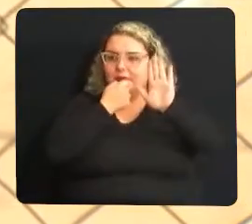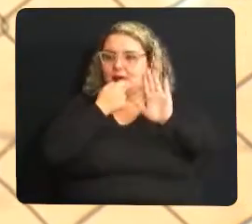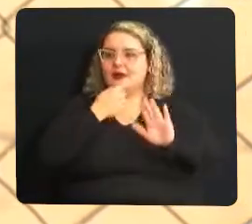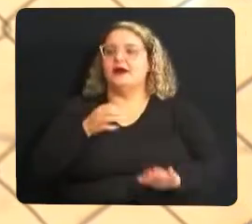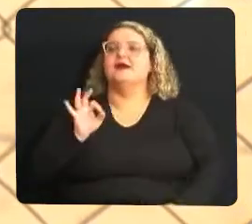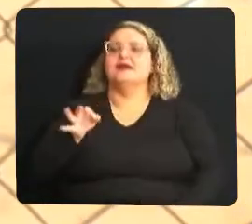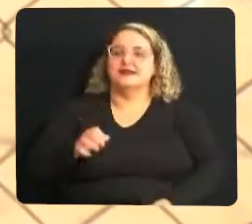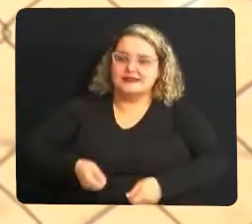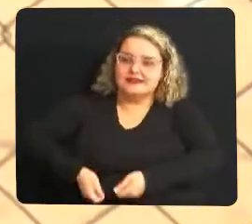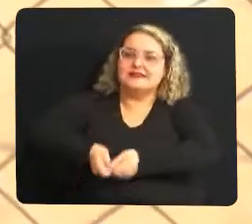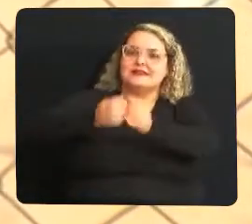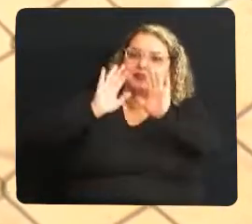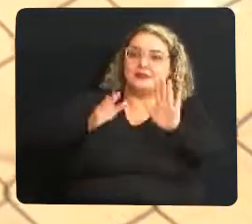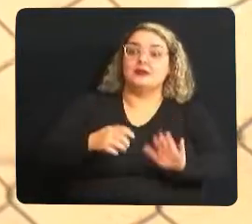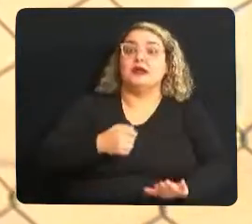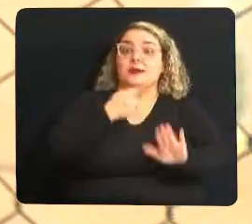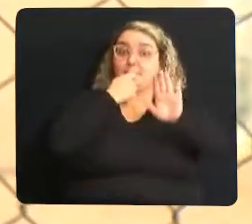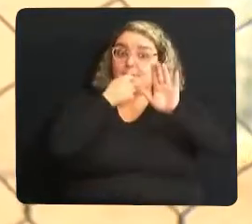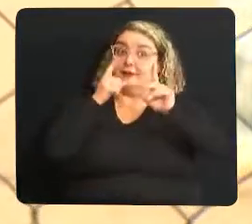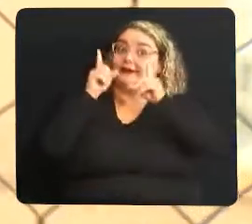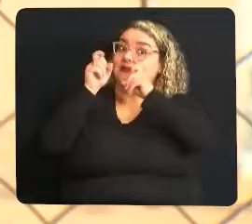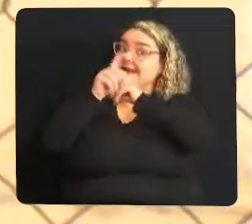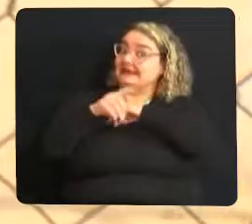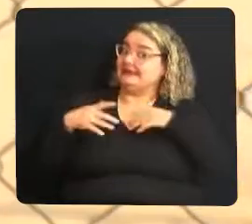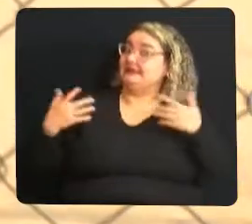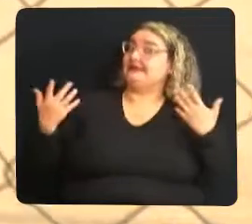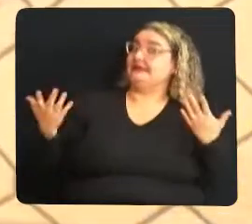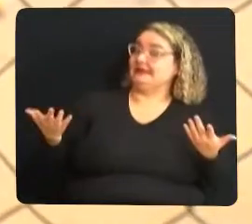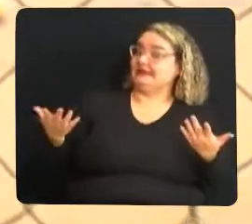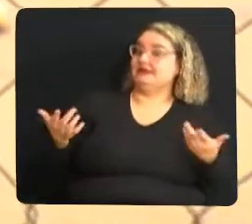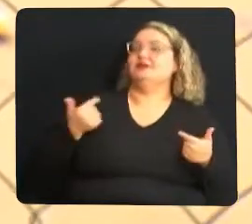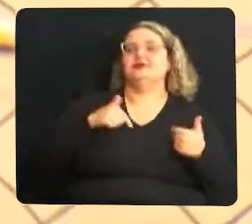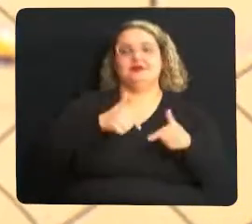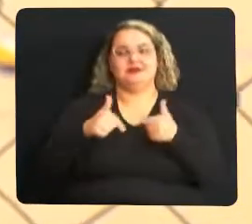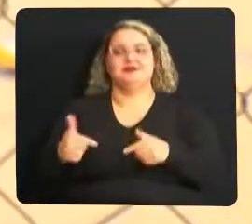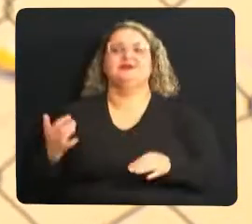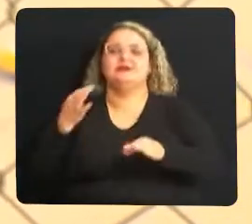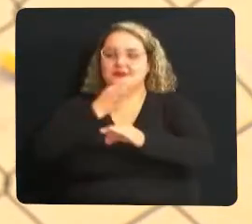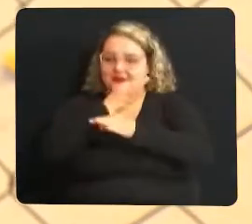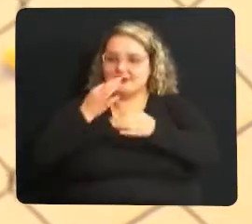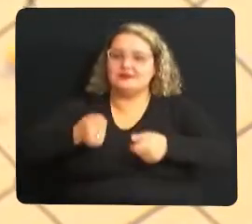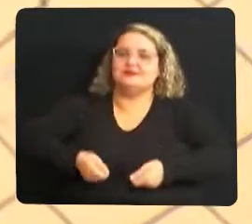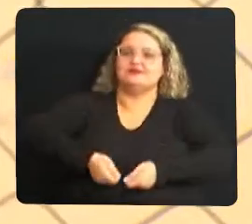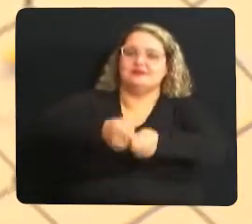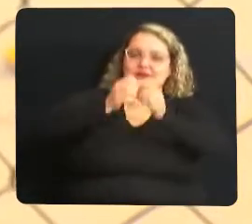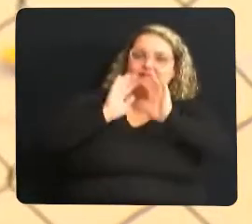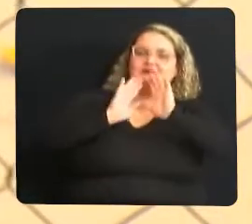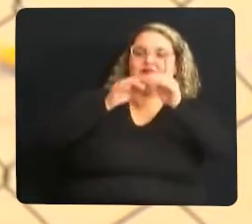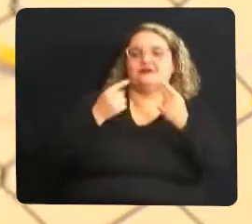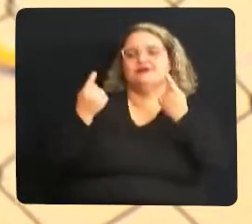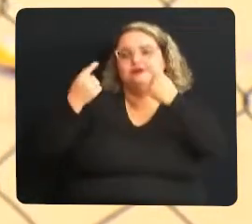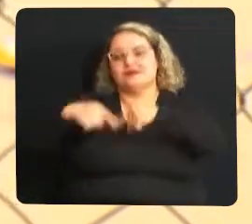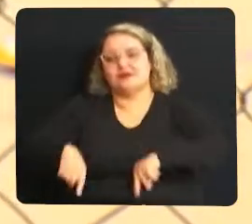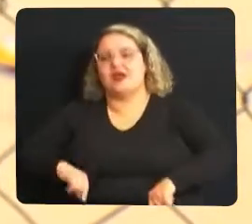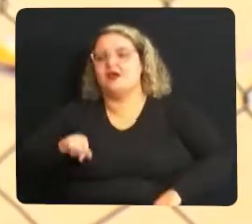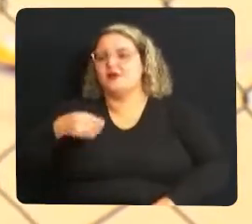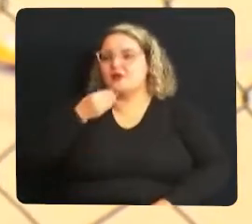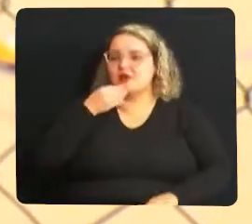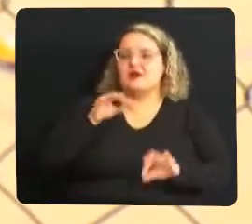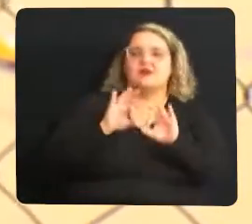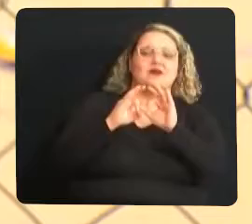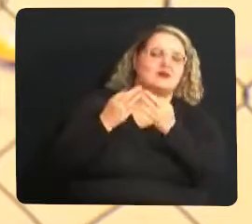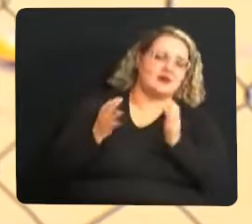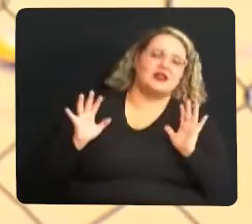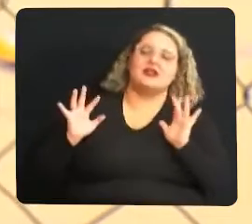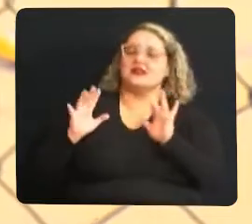a Com certeza jogar viu porque aqui tá é complicada Mas vamos trabalhar para ser um ótimo campeonato para que todos aproveitem jogadores a